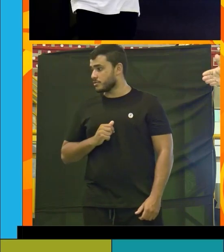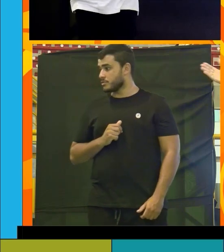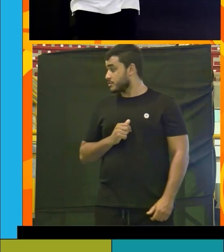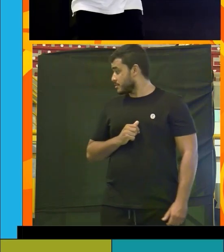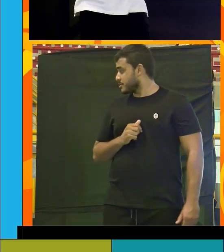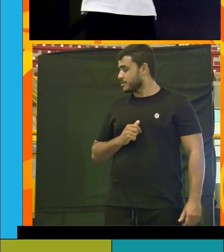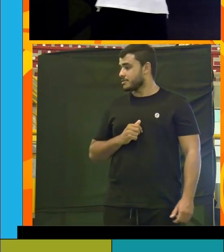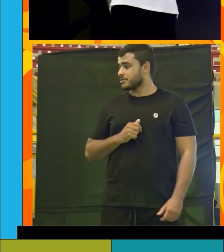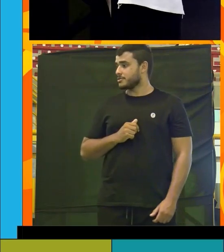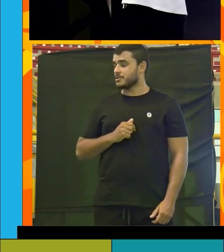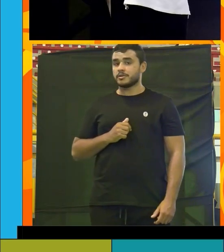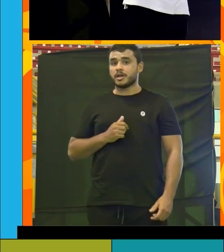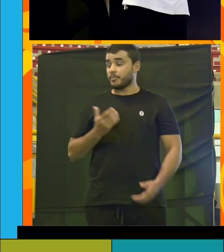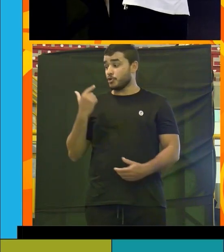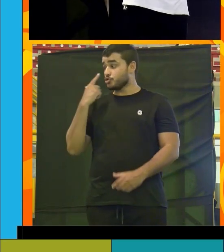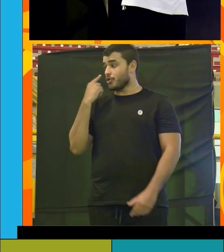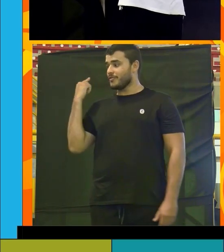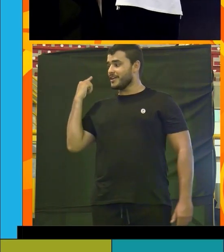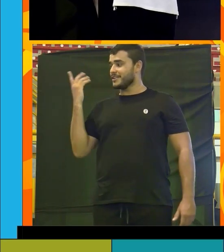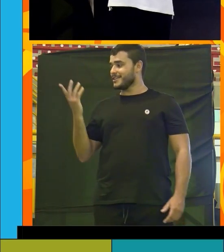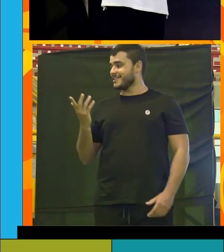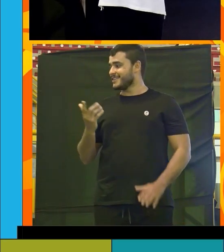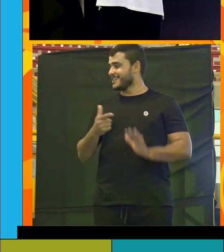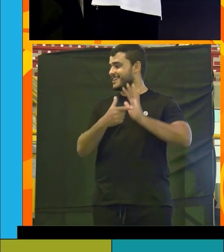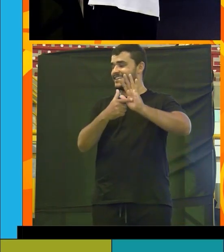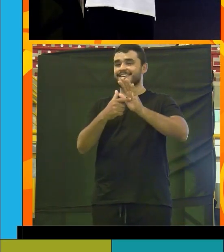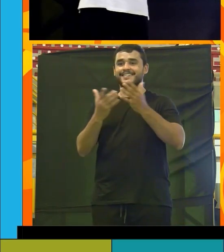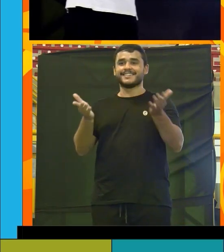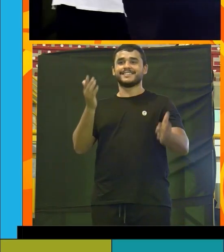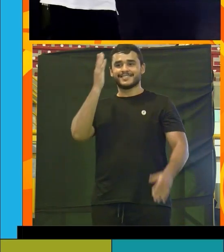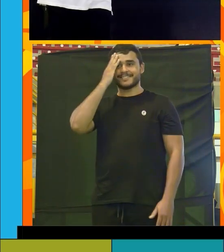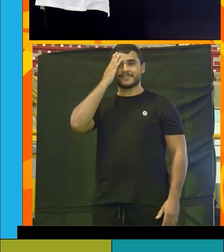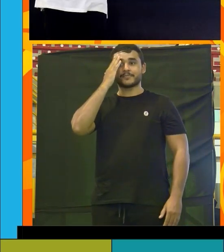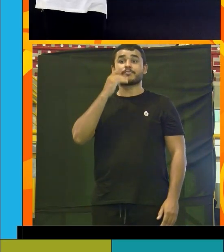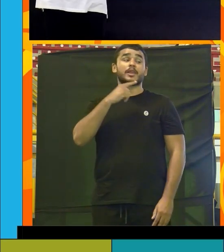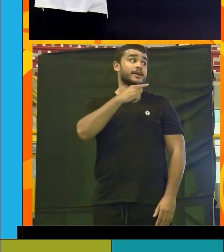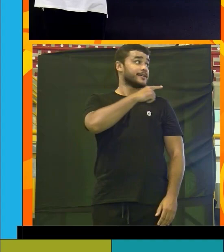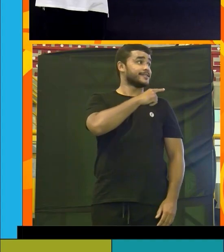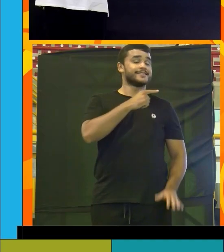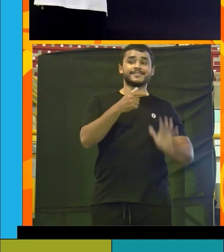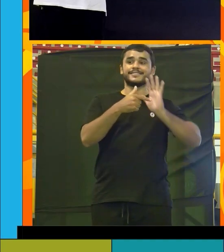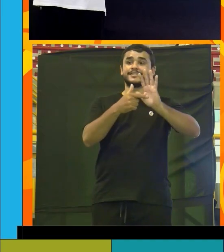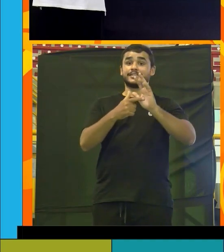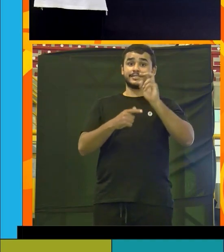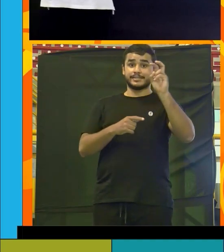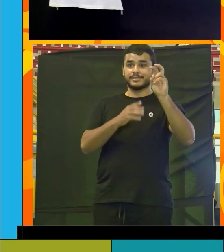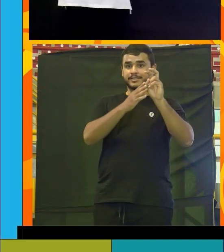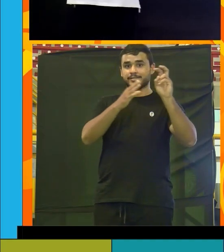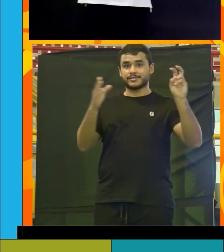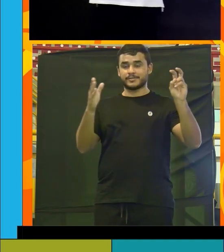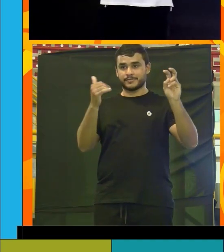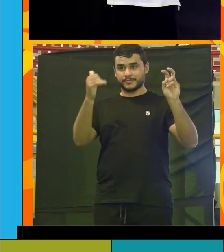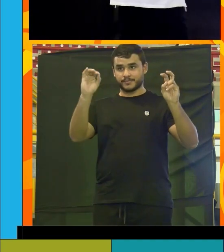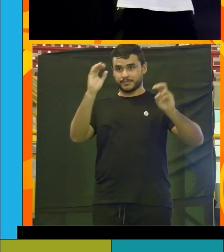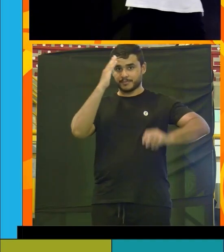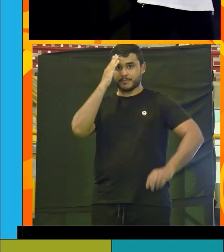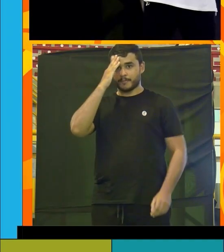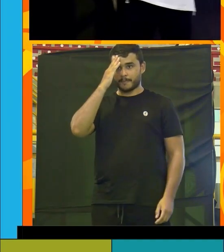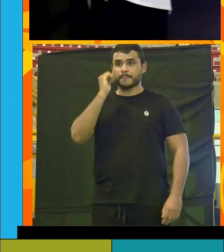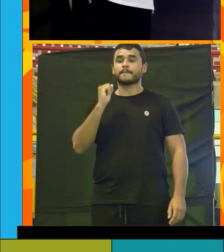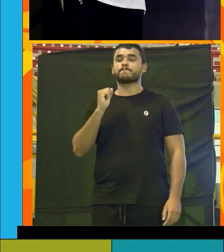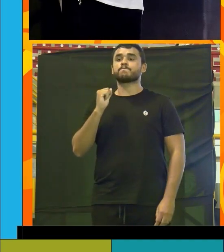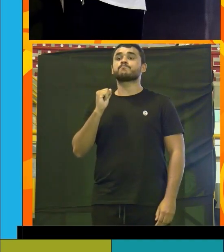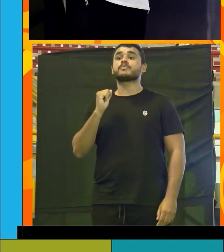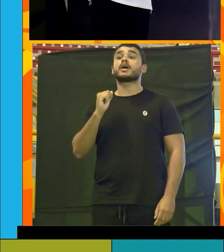8 é 80. Tá? Se de 10 anos a